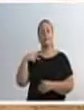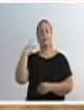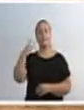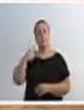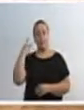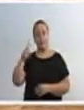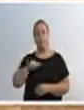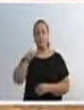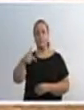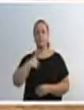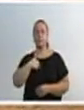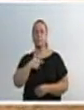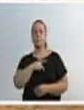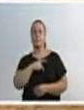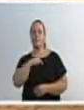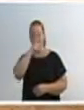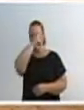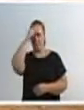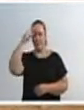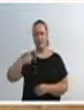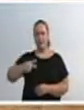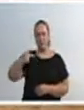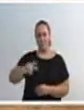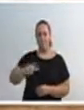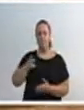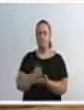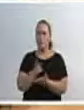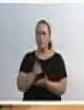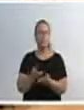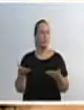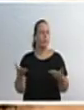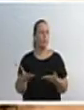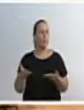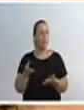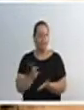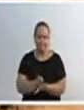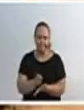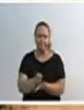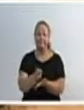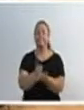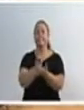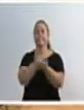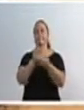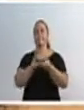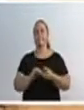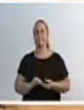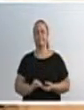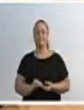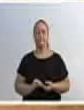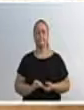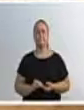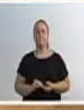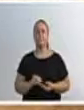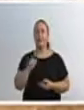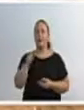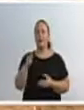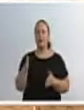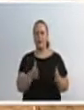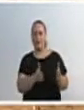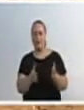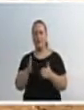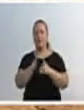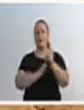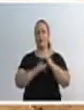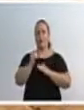enquanto era vice-prefeito, e agora continuação do governo Napoleão com relação ao andamento dessa